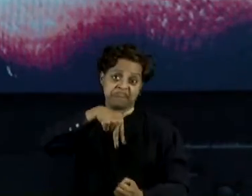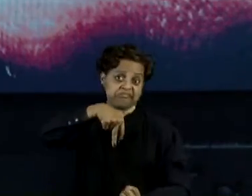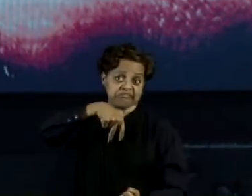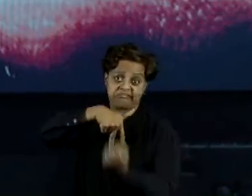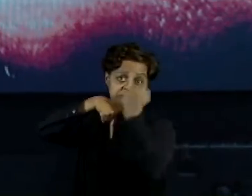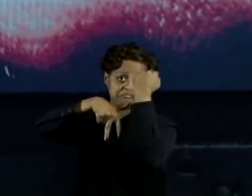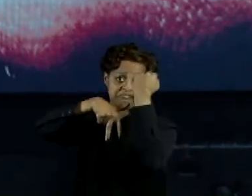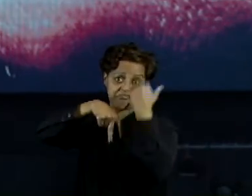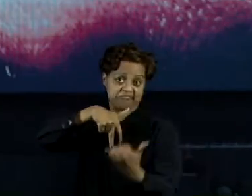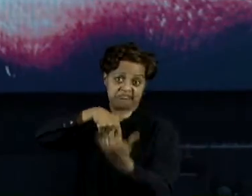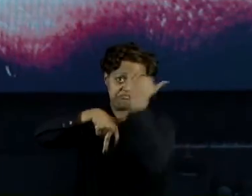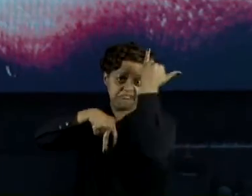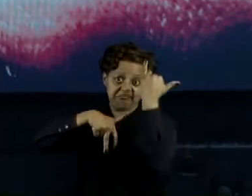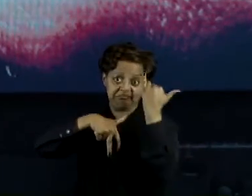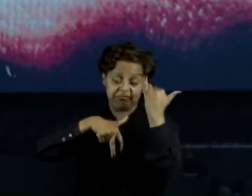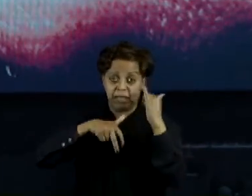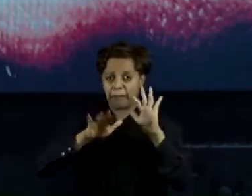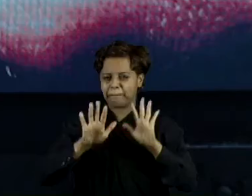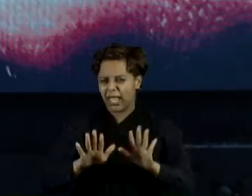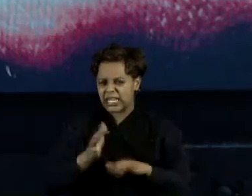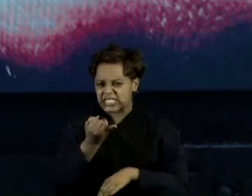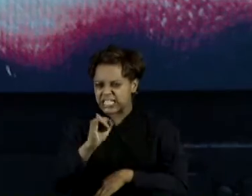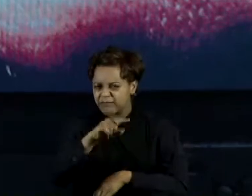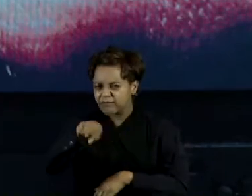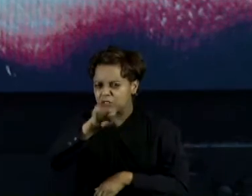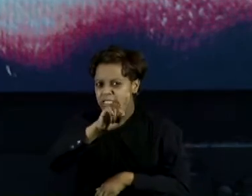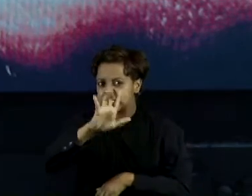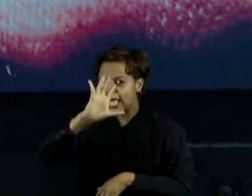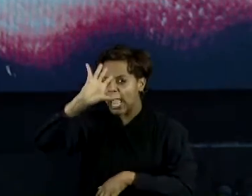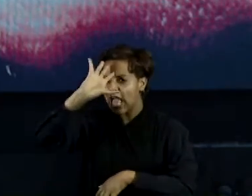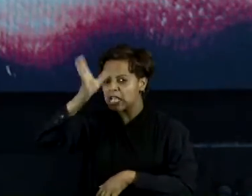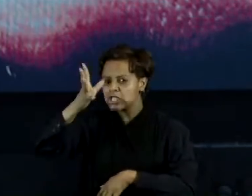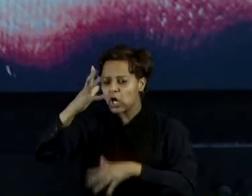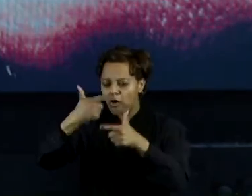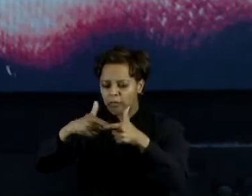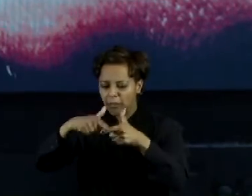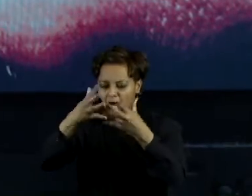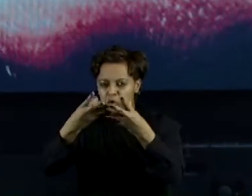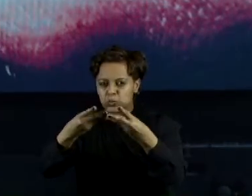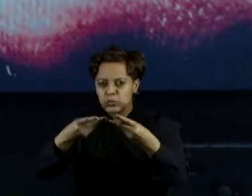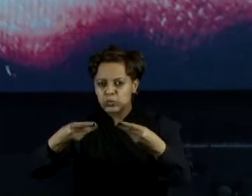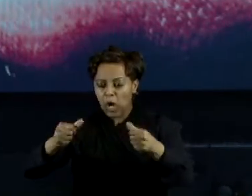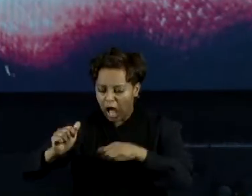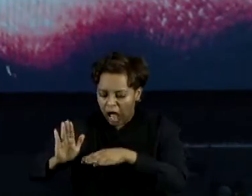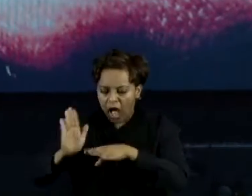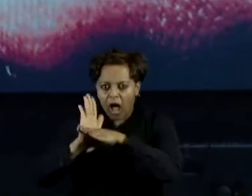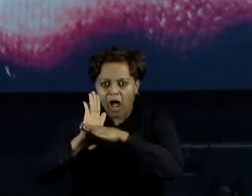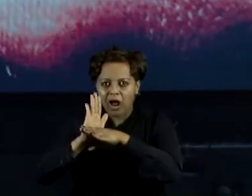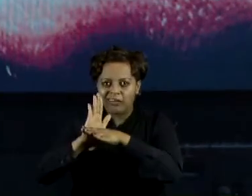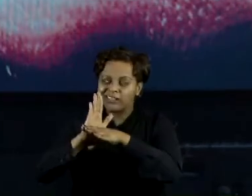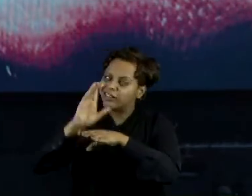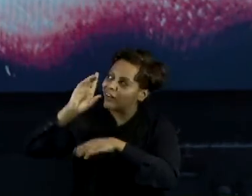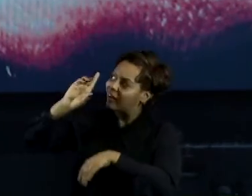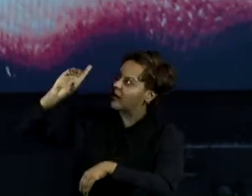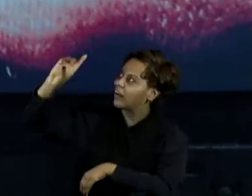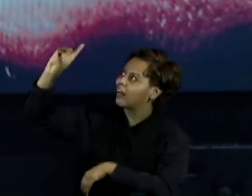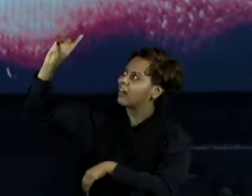Quando você resolve os problemas das pessoas, Deus lhe garante